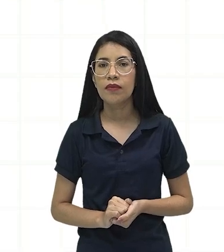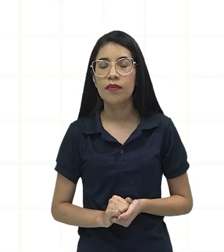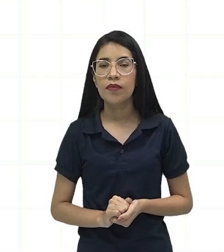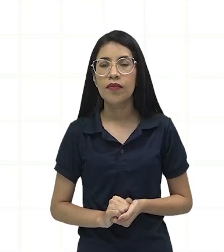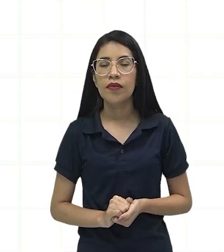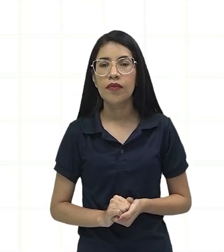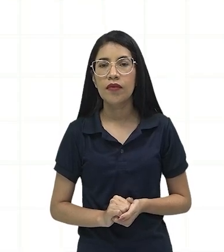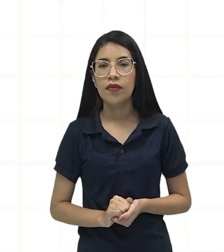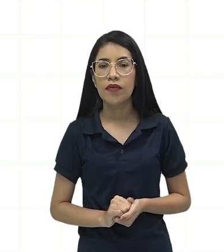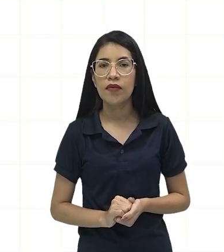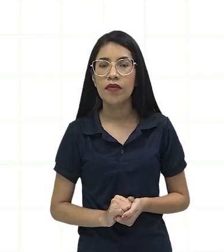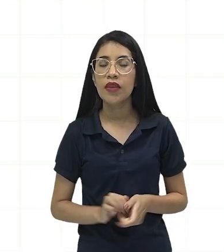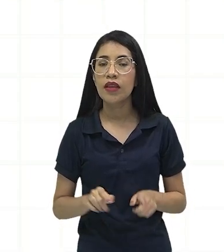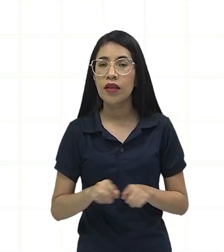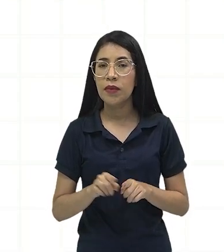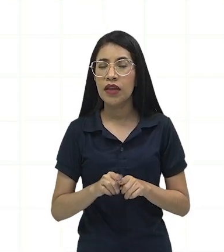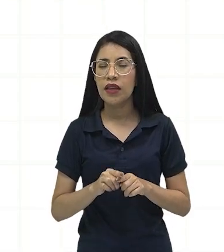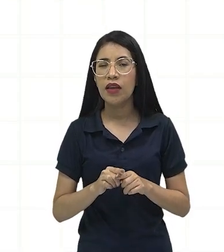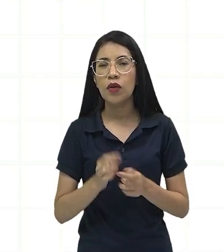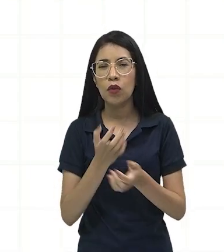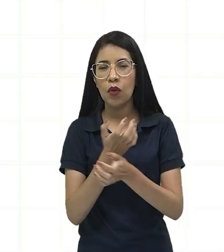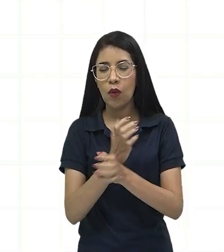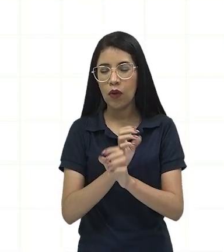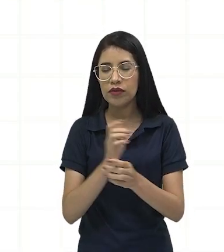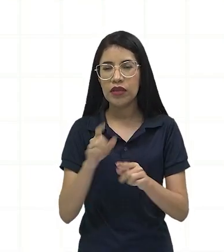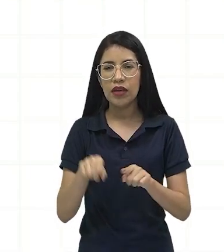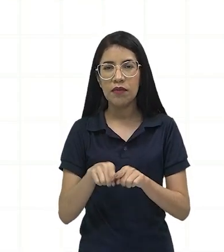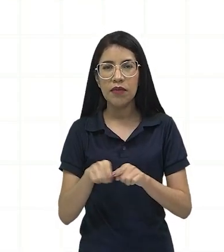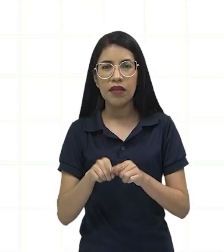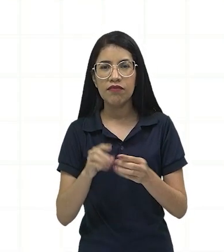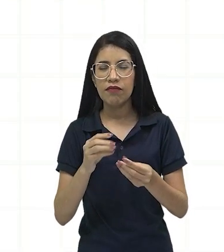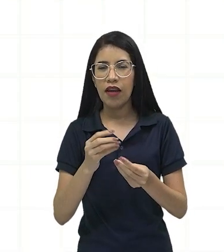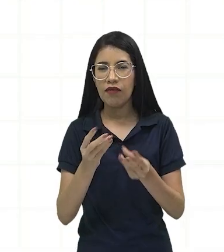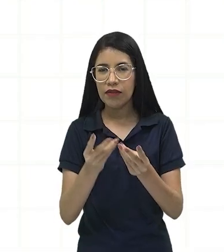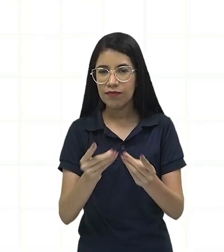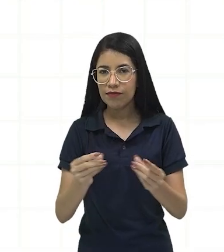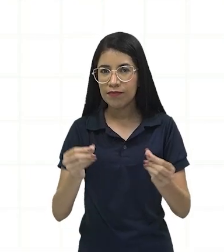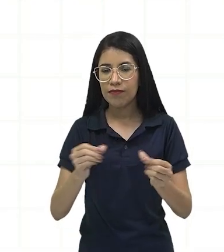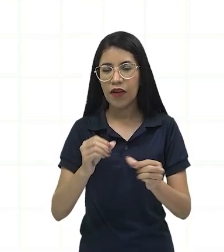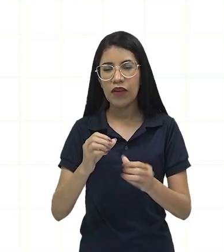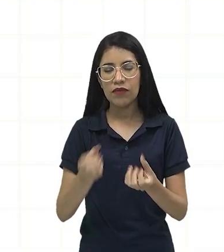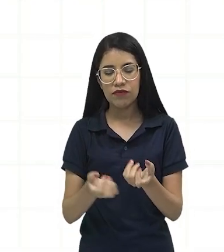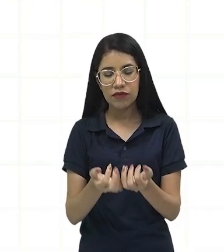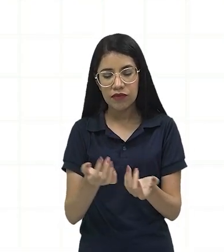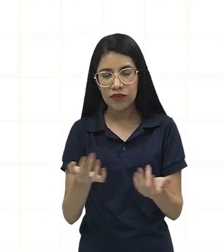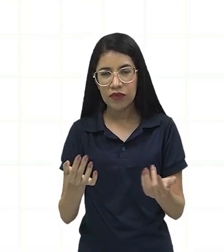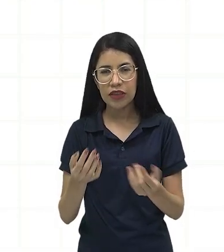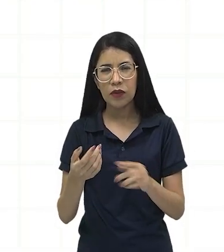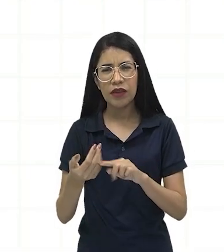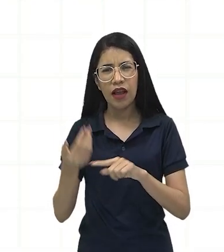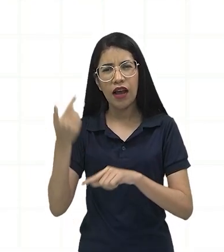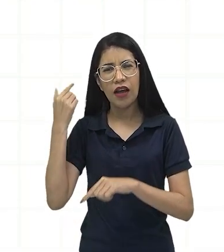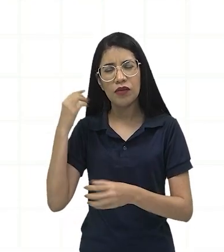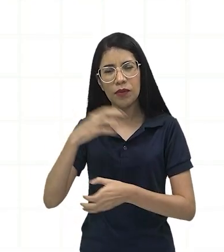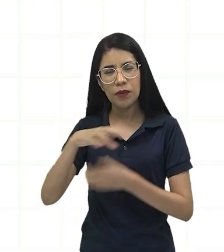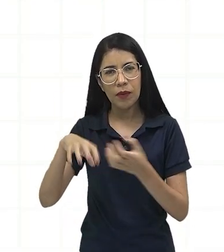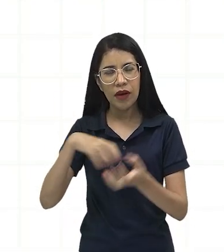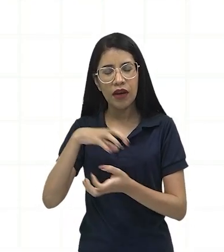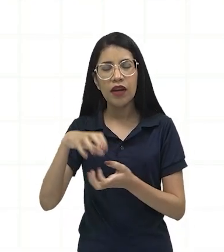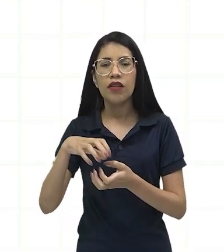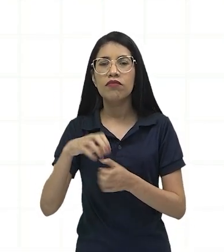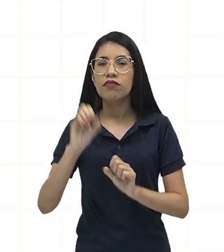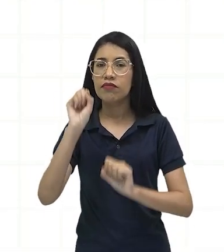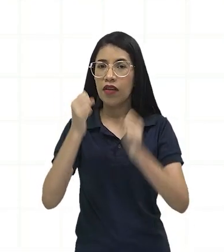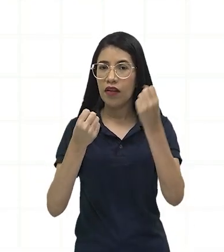de combustíveis fósseis sendo realizada desde a Revolução Industrial. Então, a gente está falando de